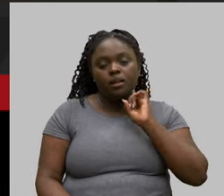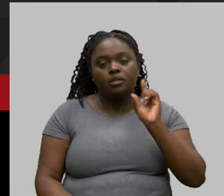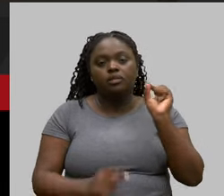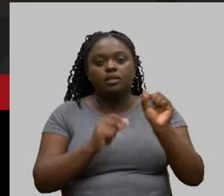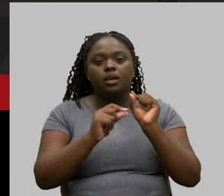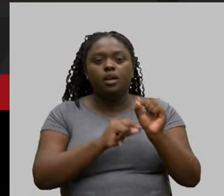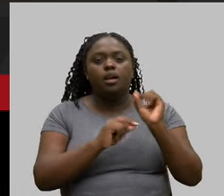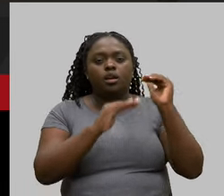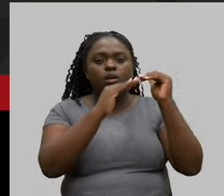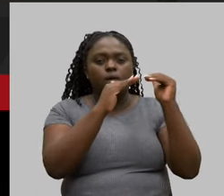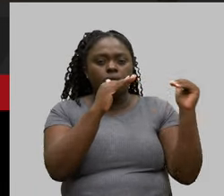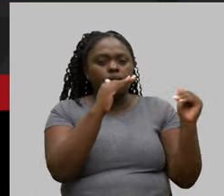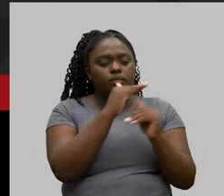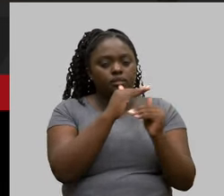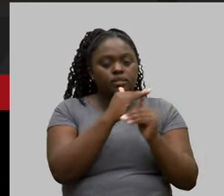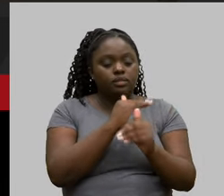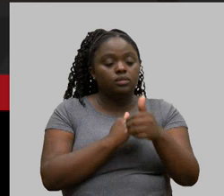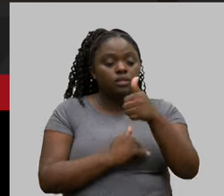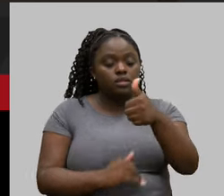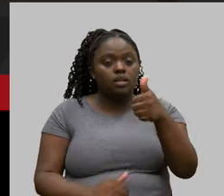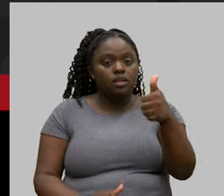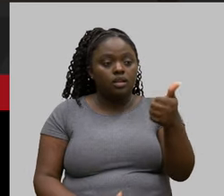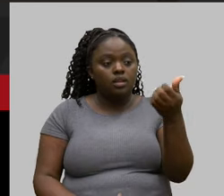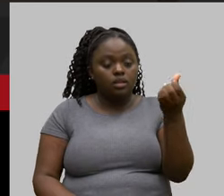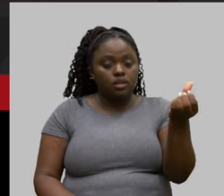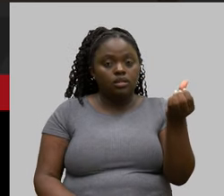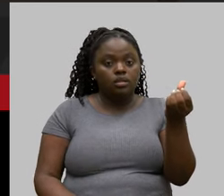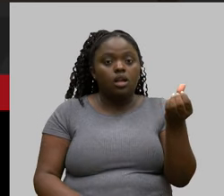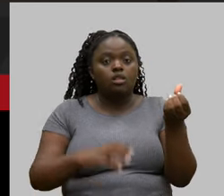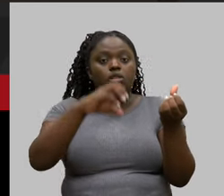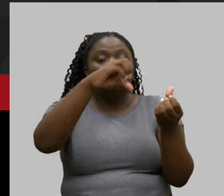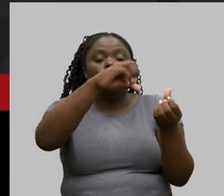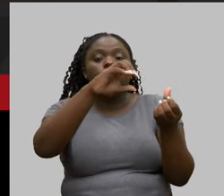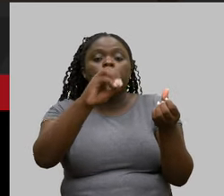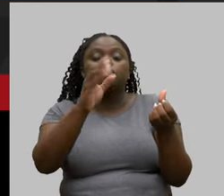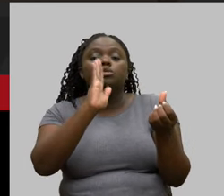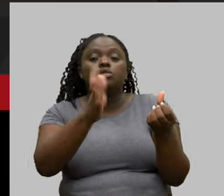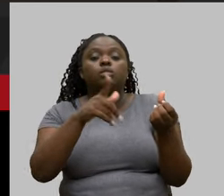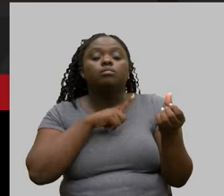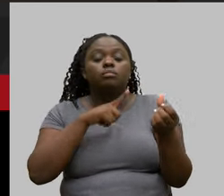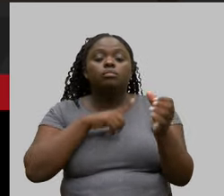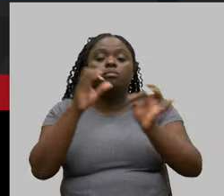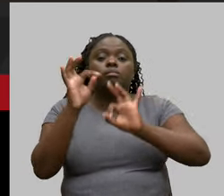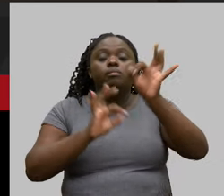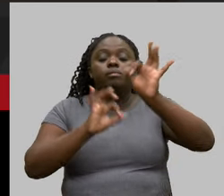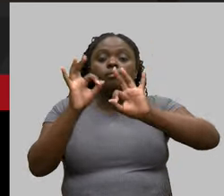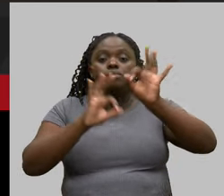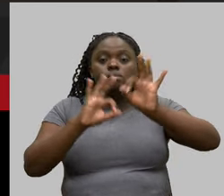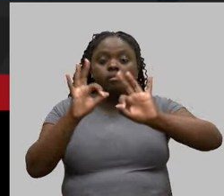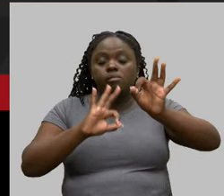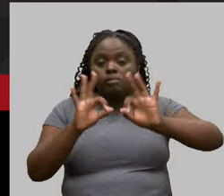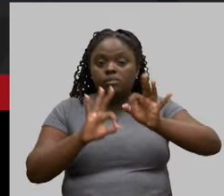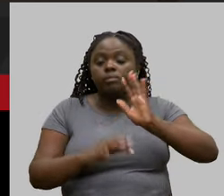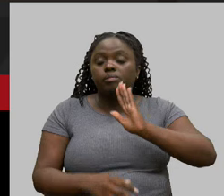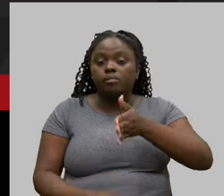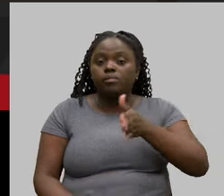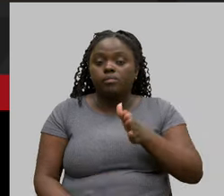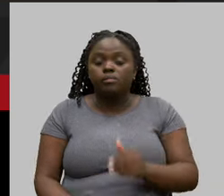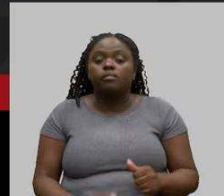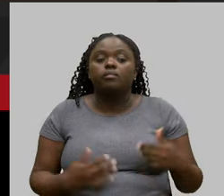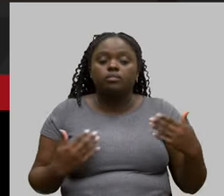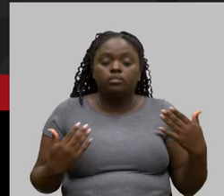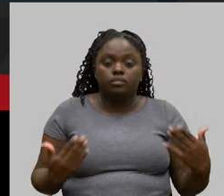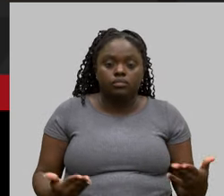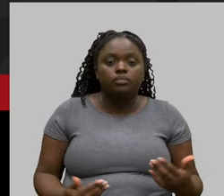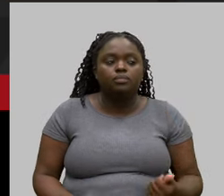desses 116 98 já tem um plano de amortização de dorial vigente então assim é uma situação que nos